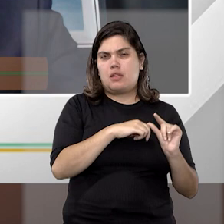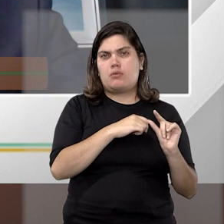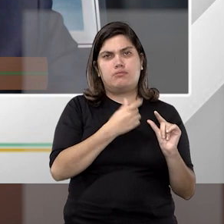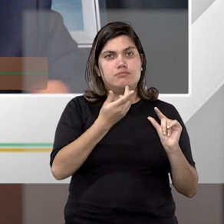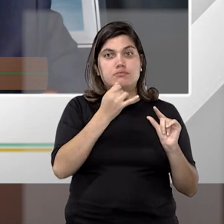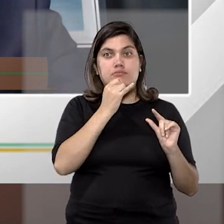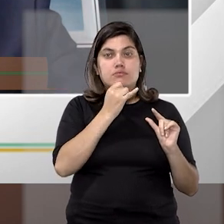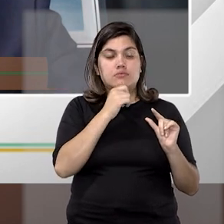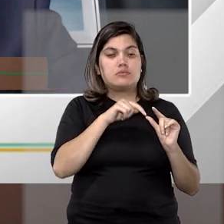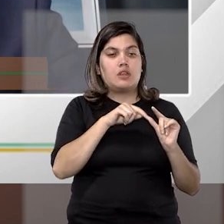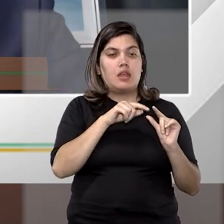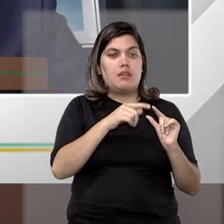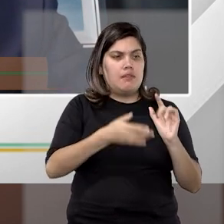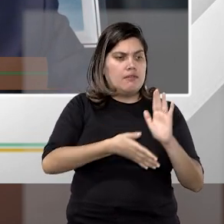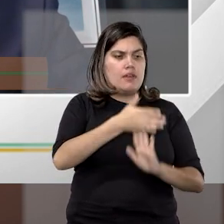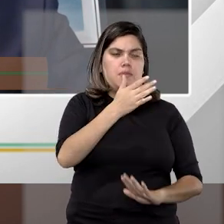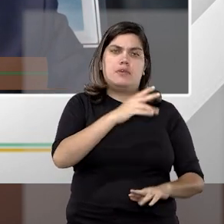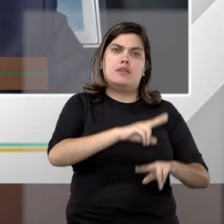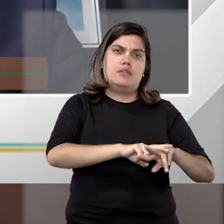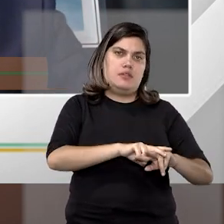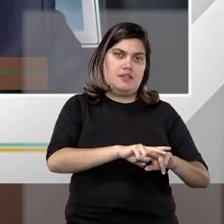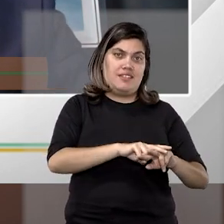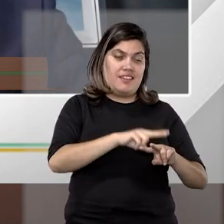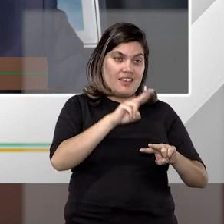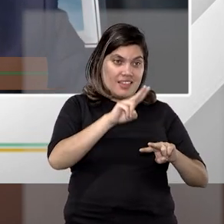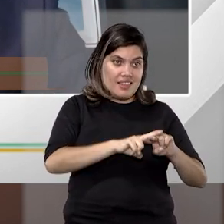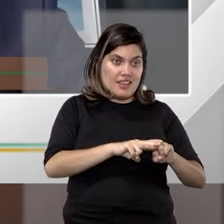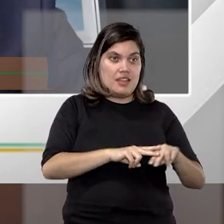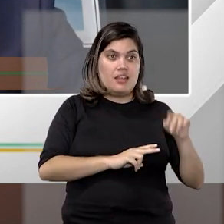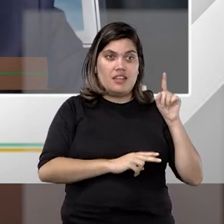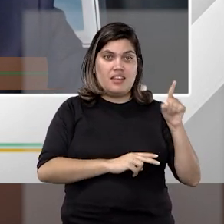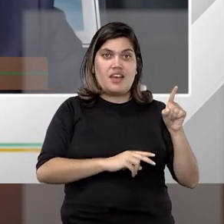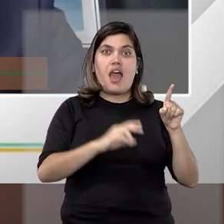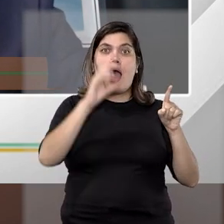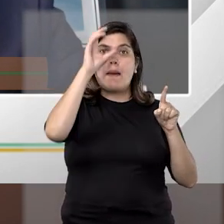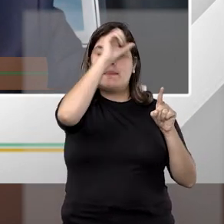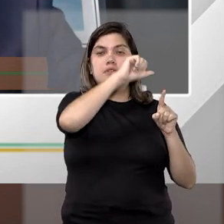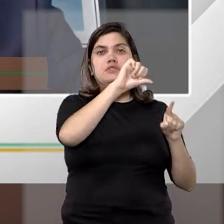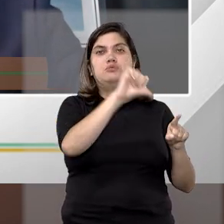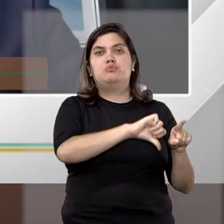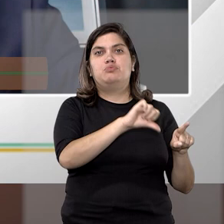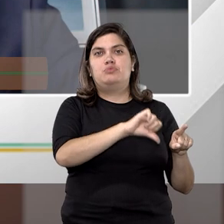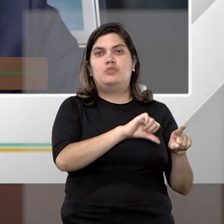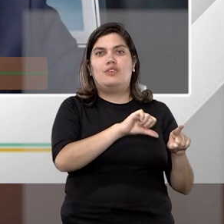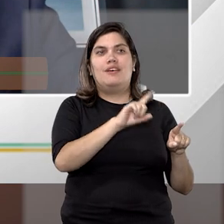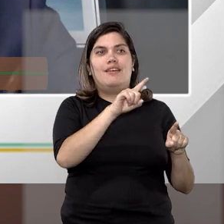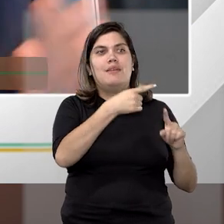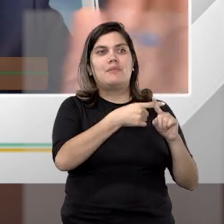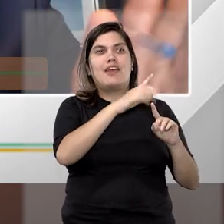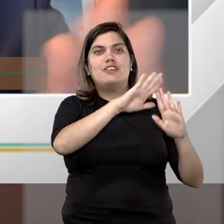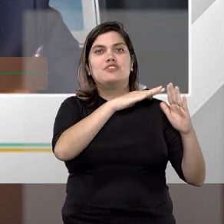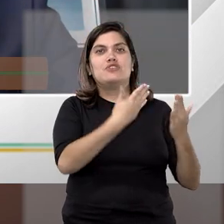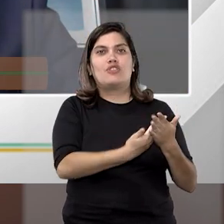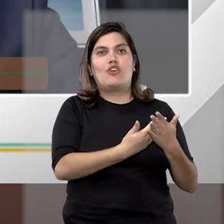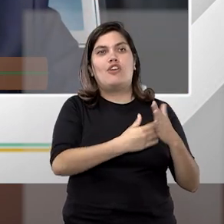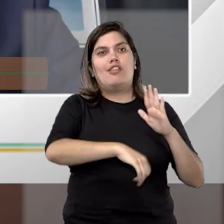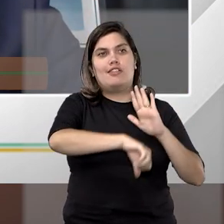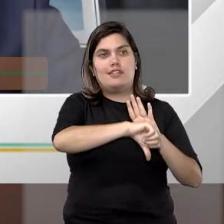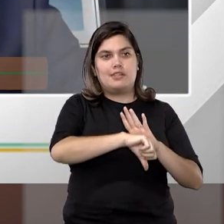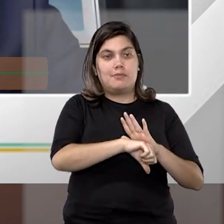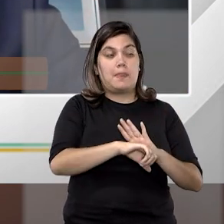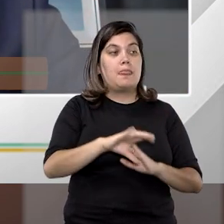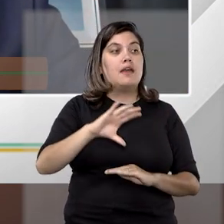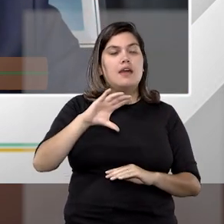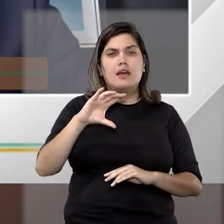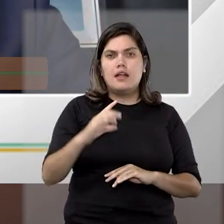crimes pequenos por sz fossem para a cadeia e lá o prendessem com crime a escola do